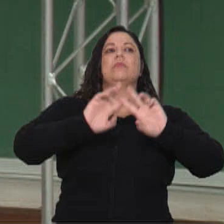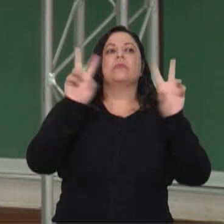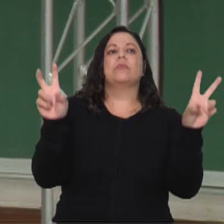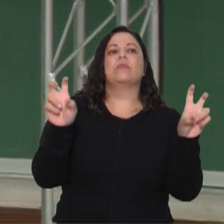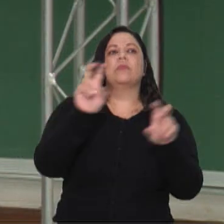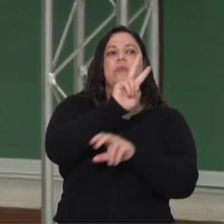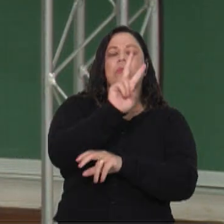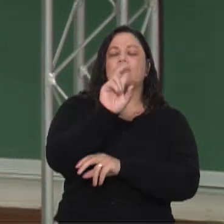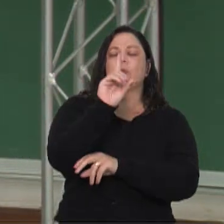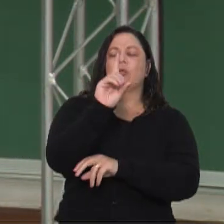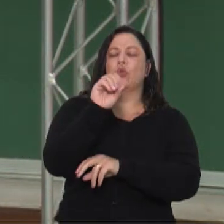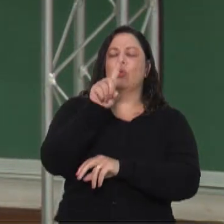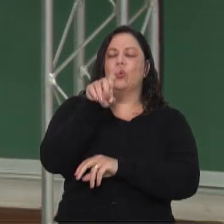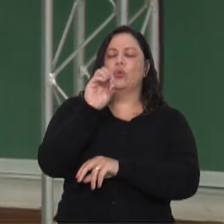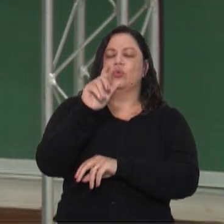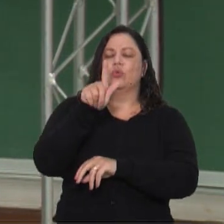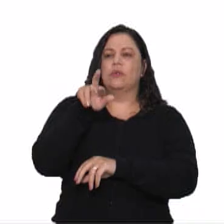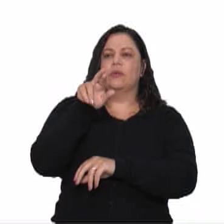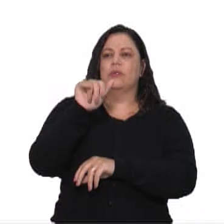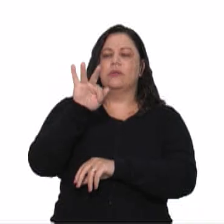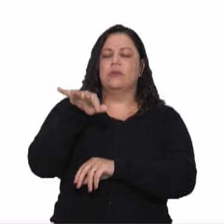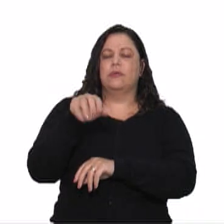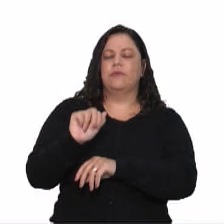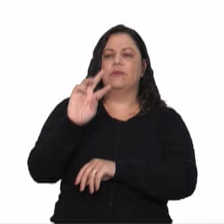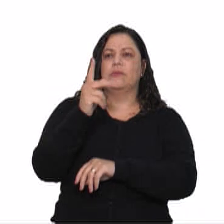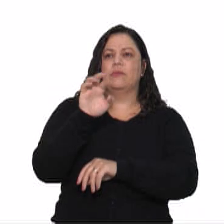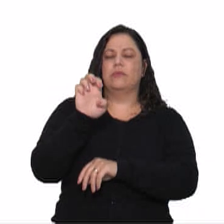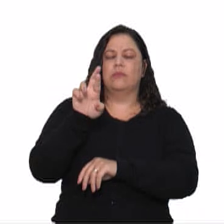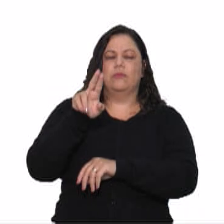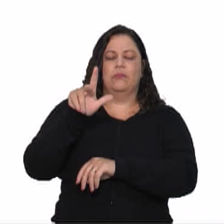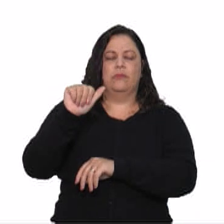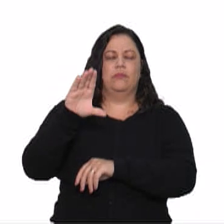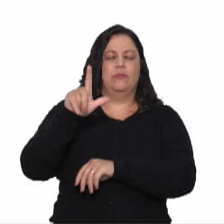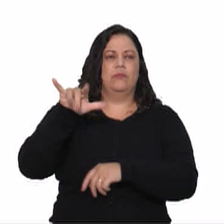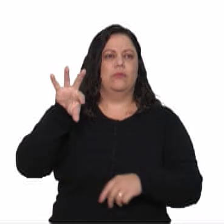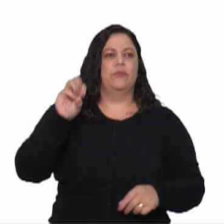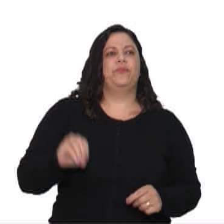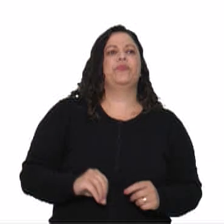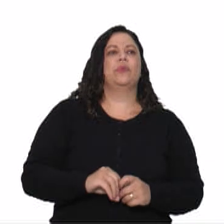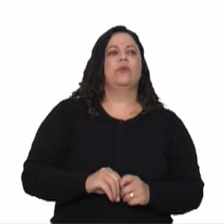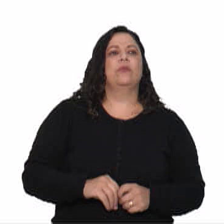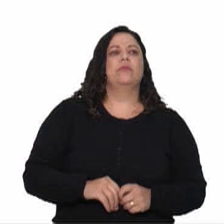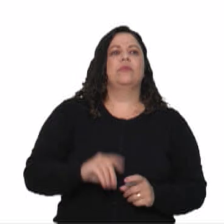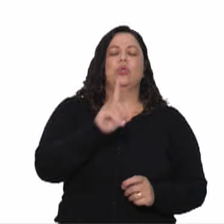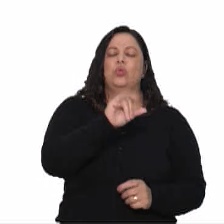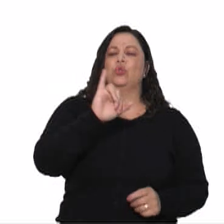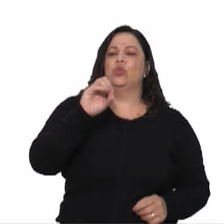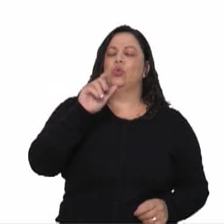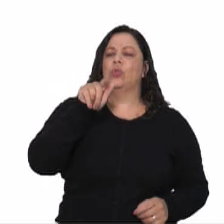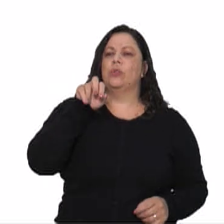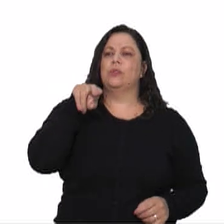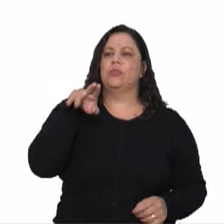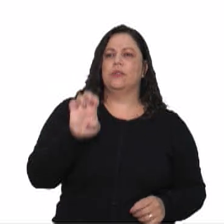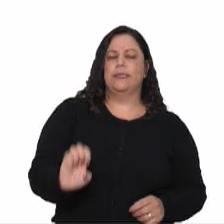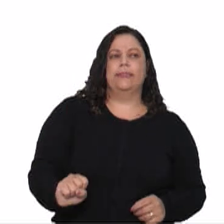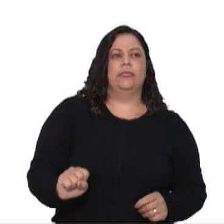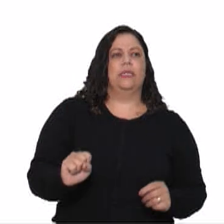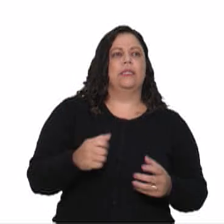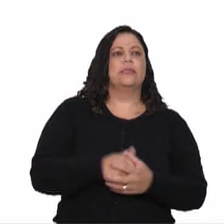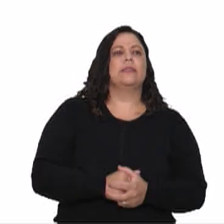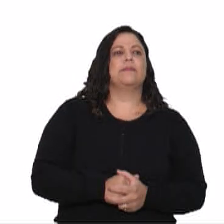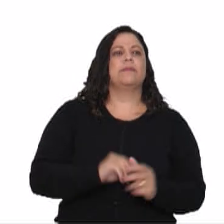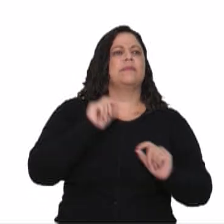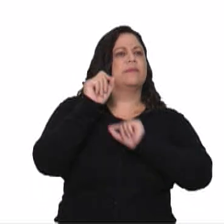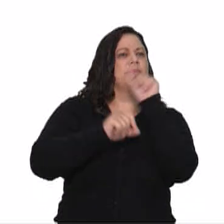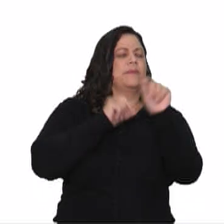Doxografia de Heráclito, filósofo Diógenes Laércio. Então aqui nós vamos ver uma